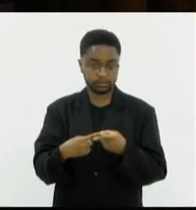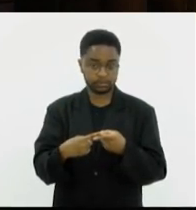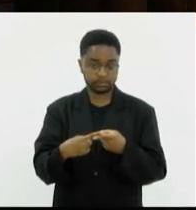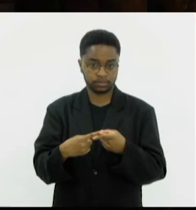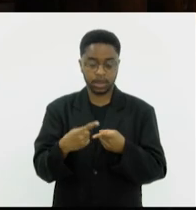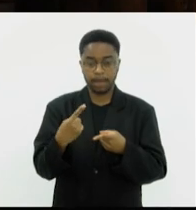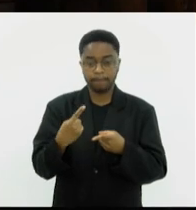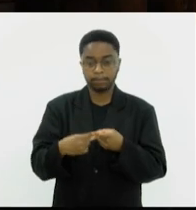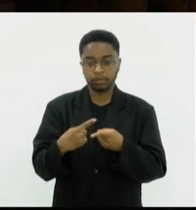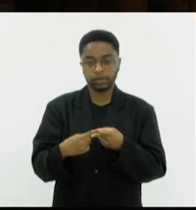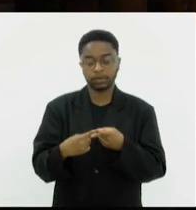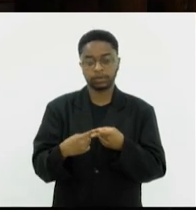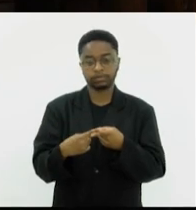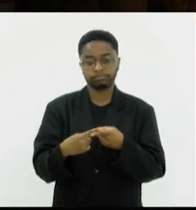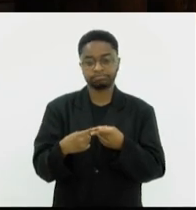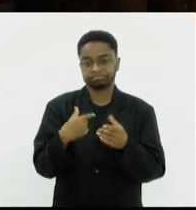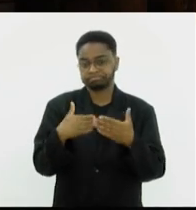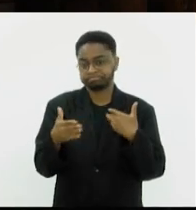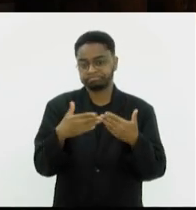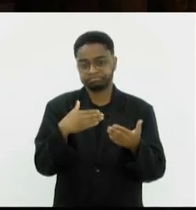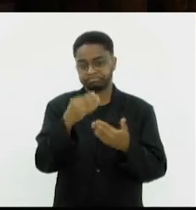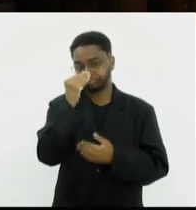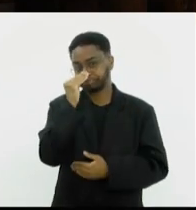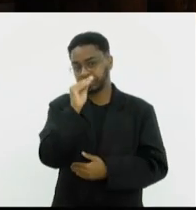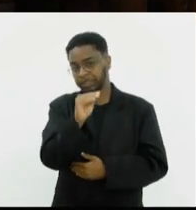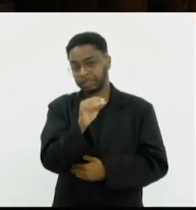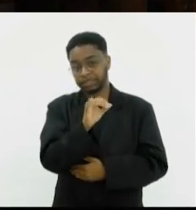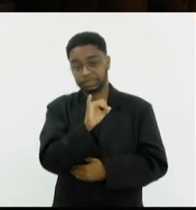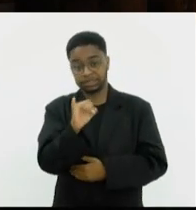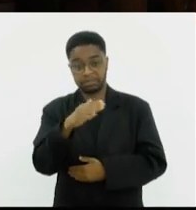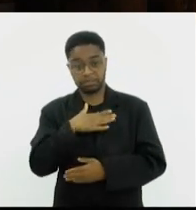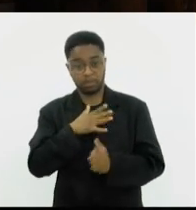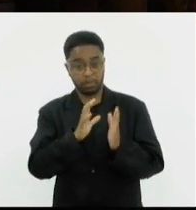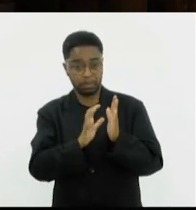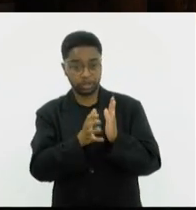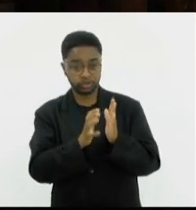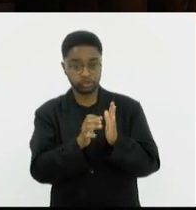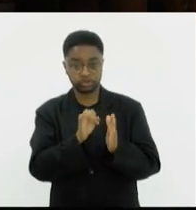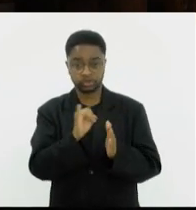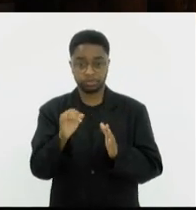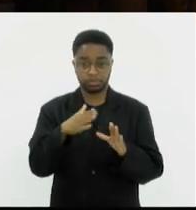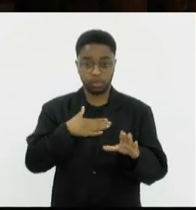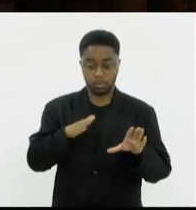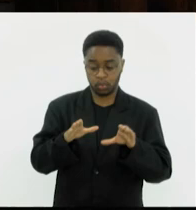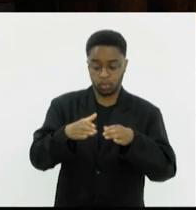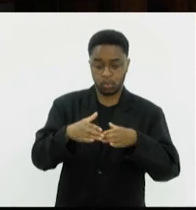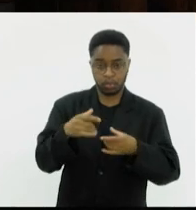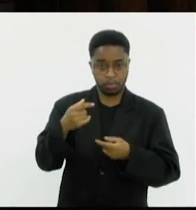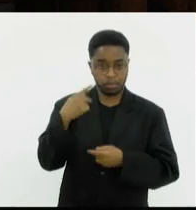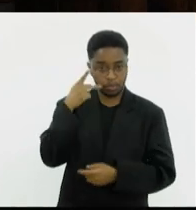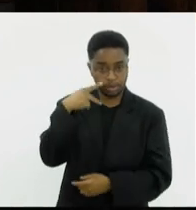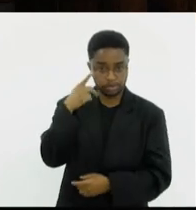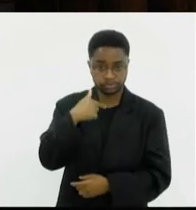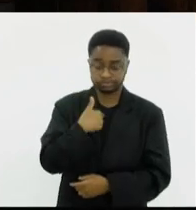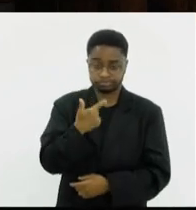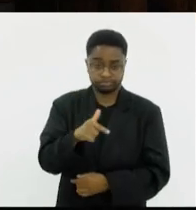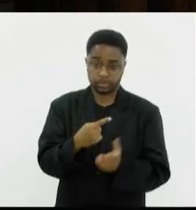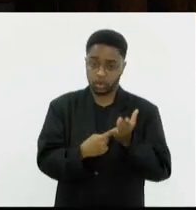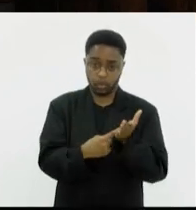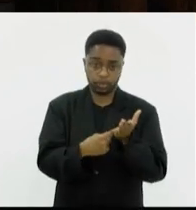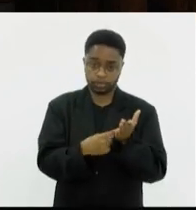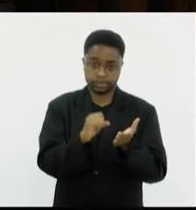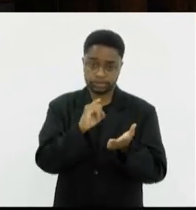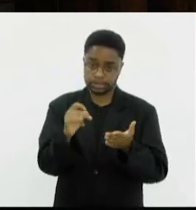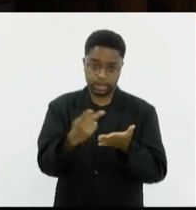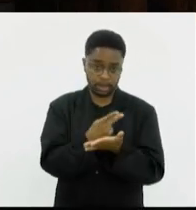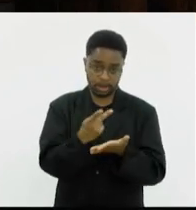não importa se é do meu partido, se é do meu grupo político, eu não tenho compromisso com erro.